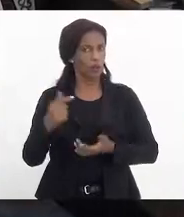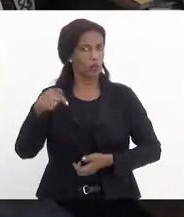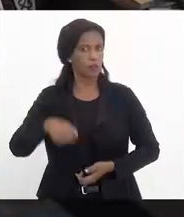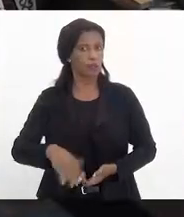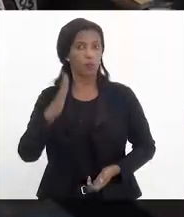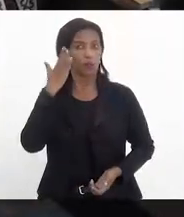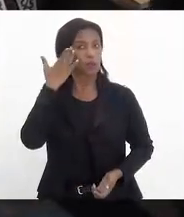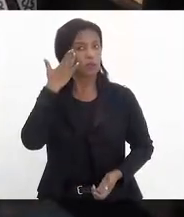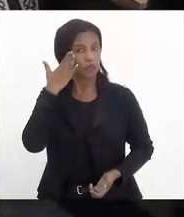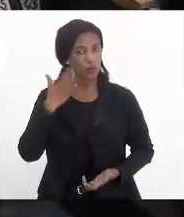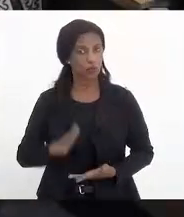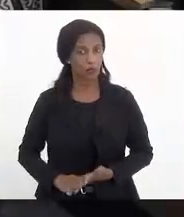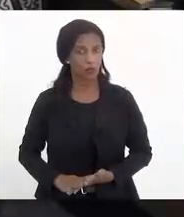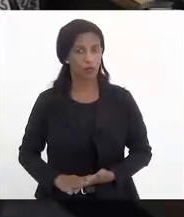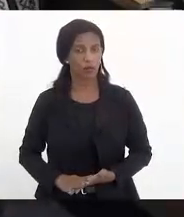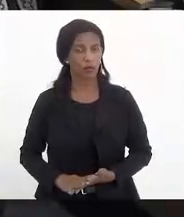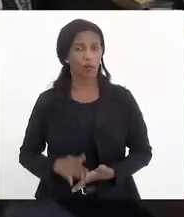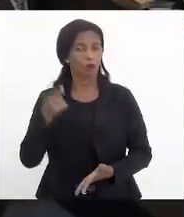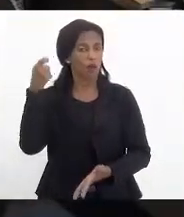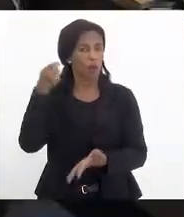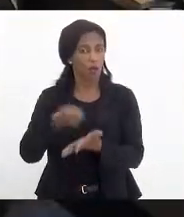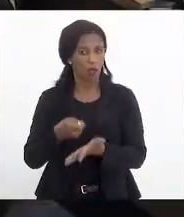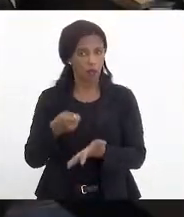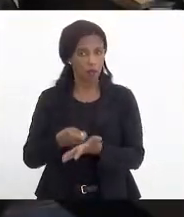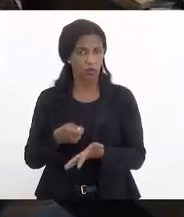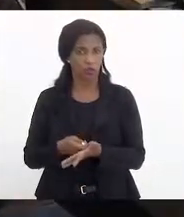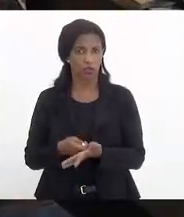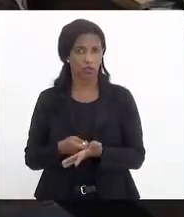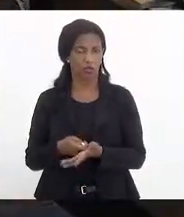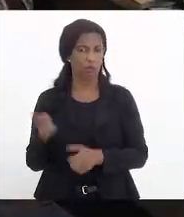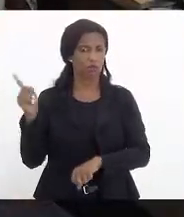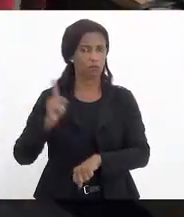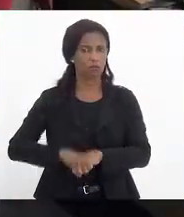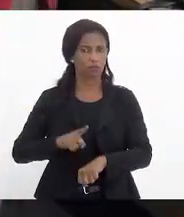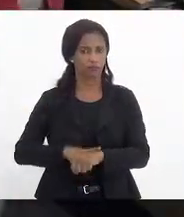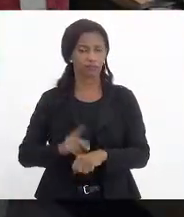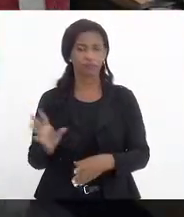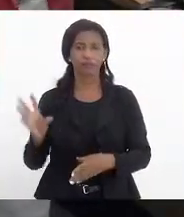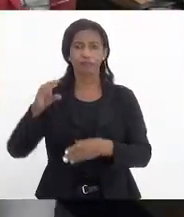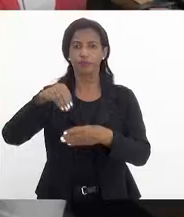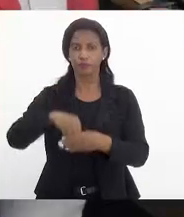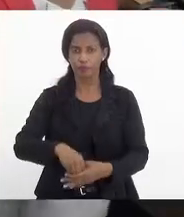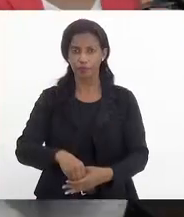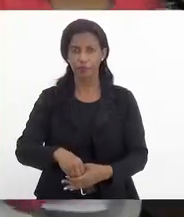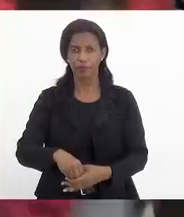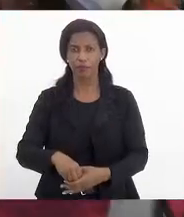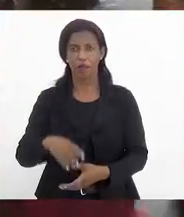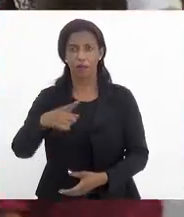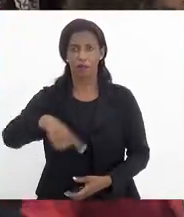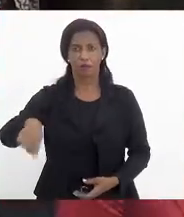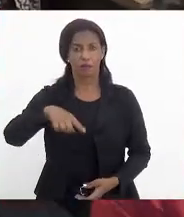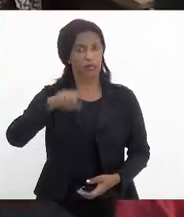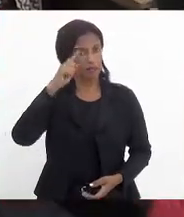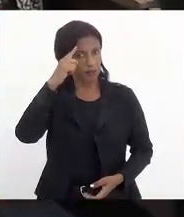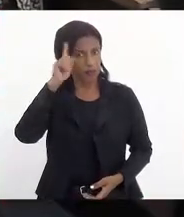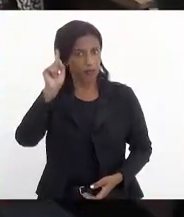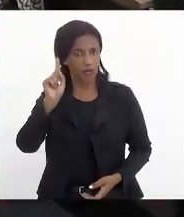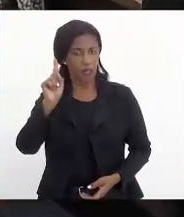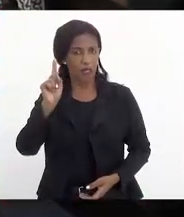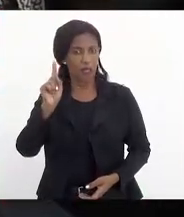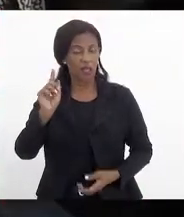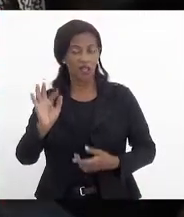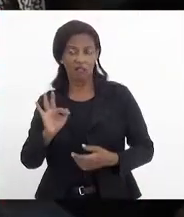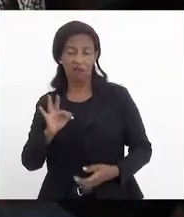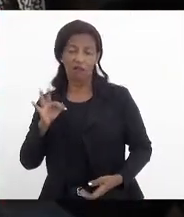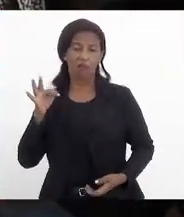um entendimento para garantir a imediata implementação dessa ideia e, lá